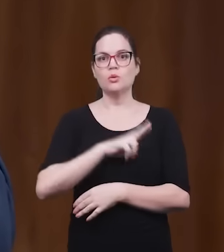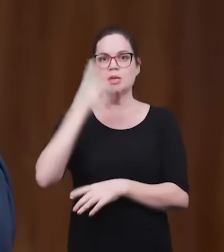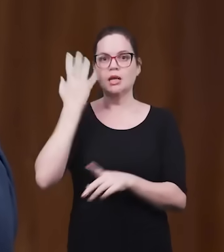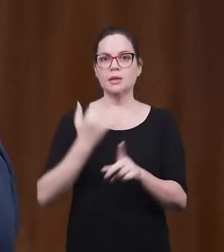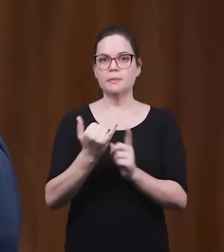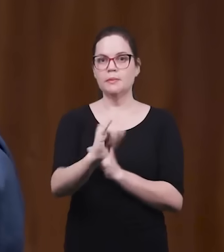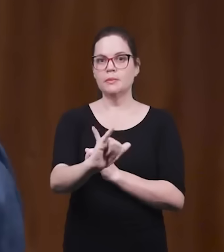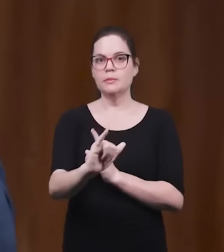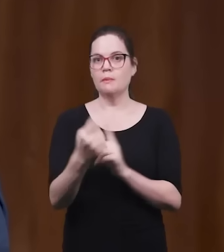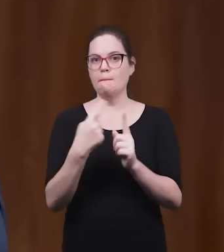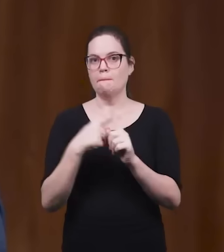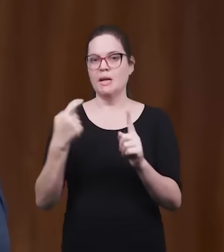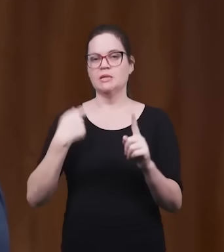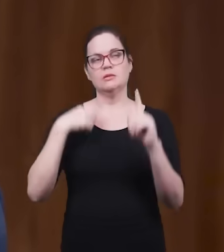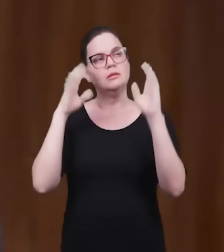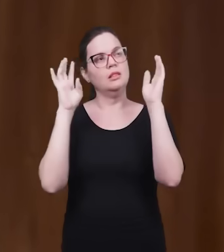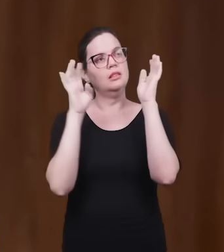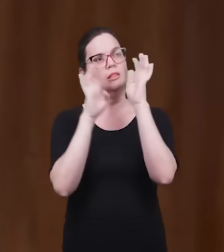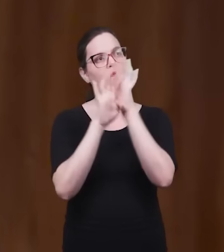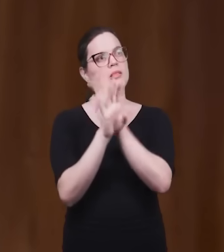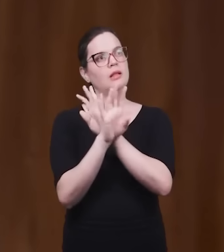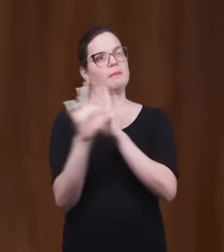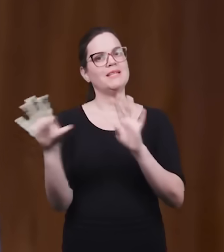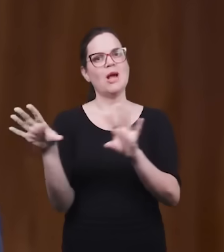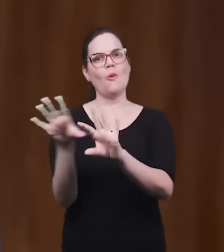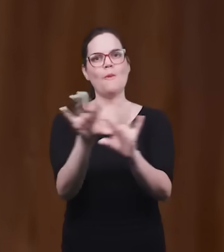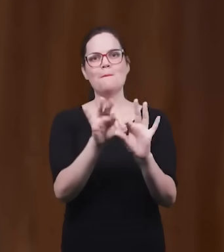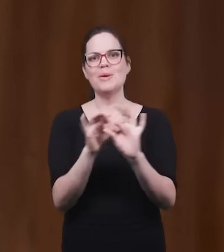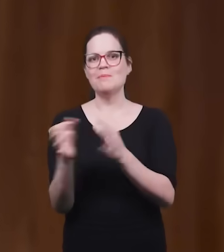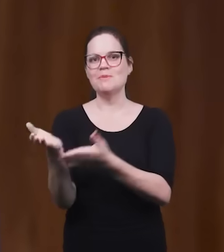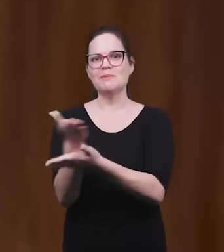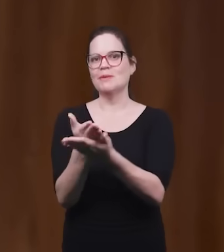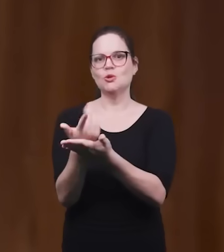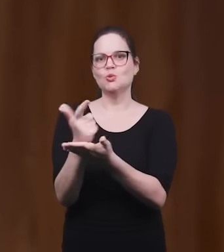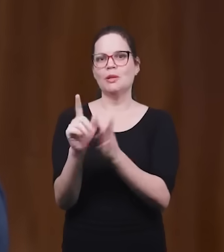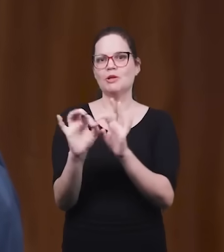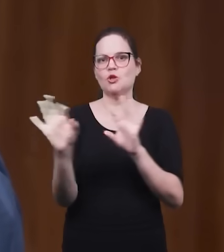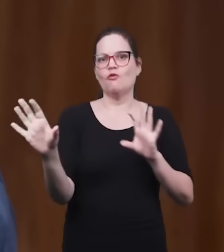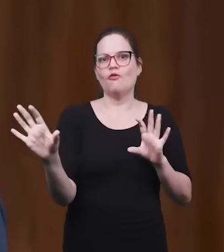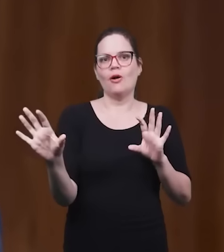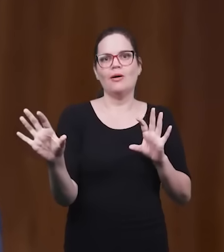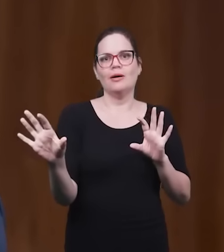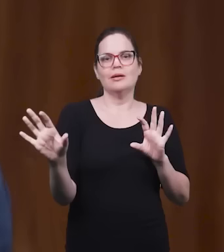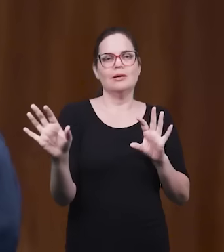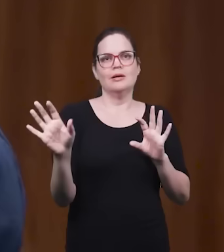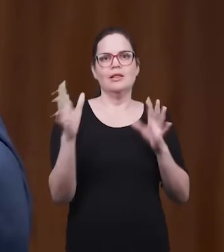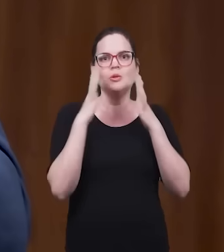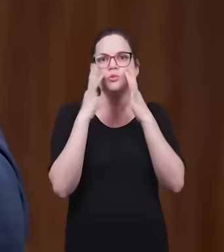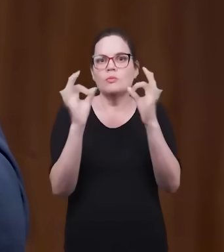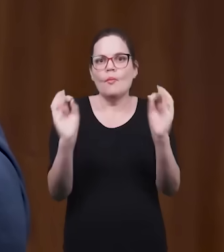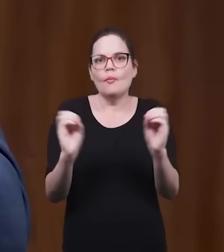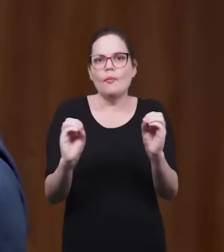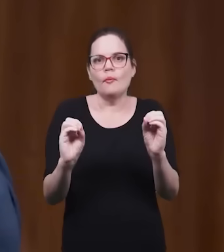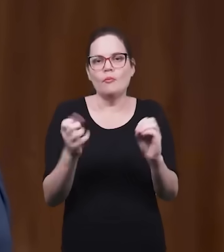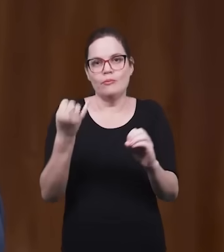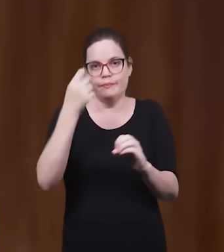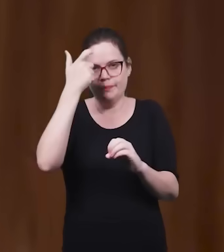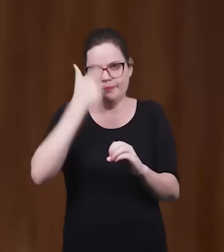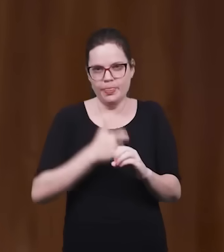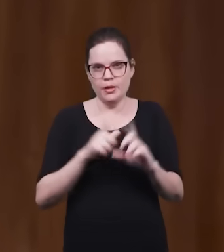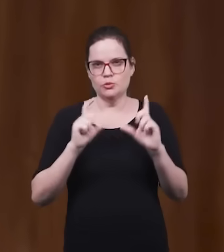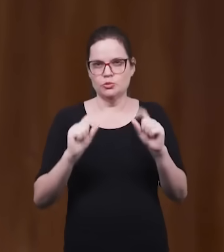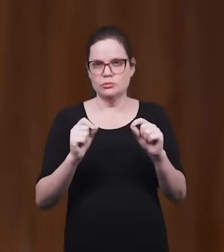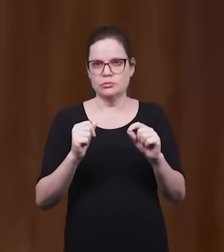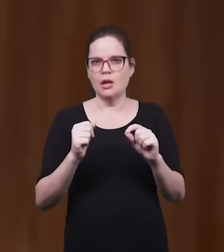de línguas, Verdade. mas eu não entrei naquela comunhão, não estou atento àquilo e tal. Se eu tenho interpretação de línguas, eu